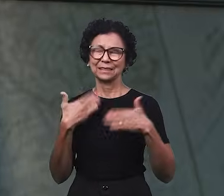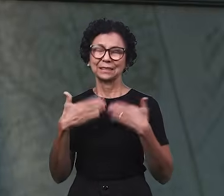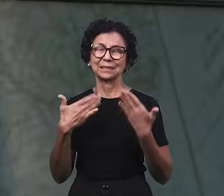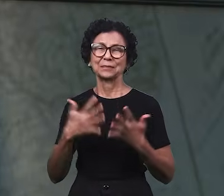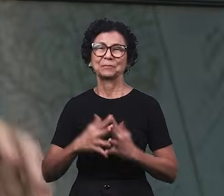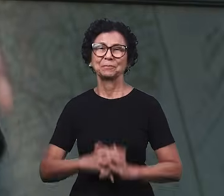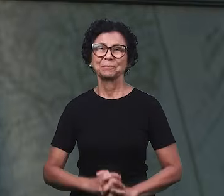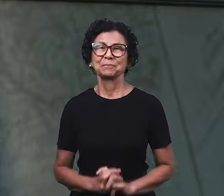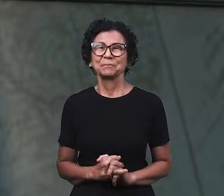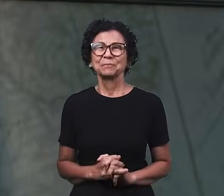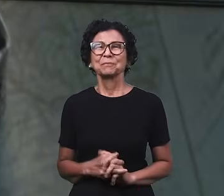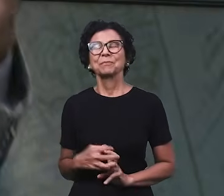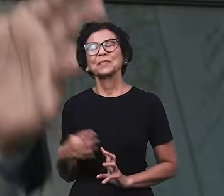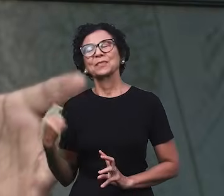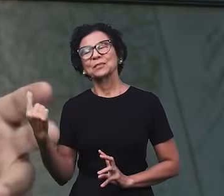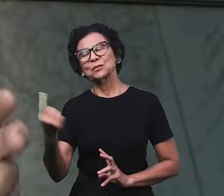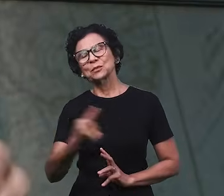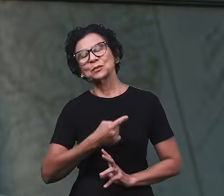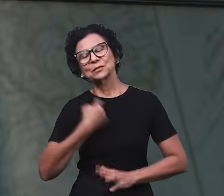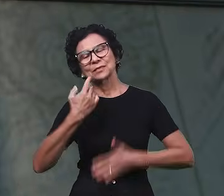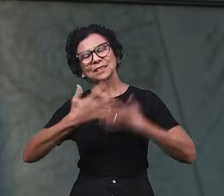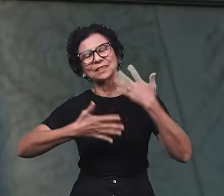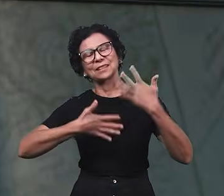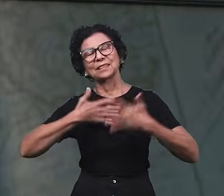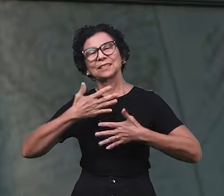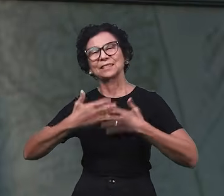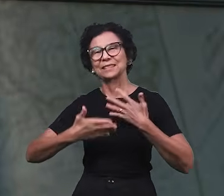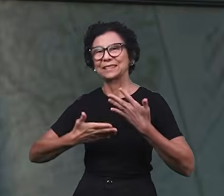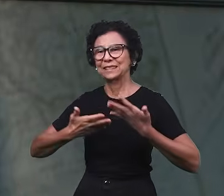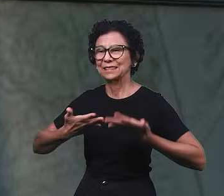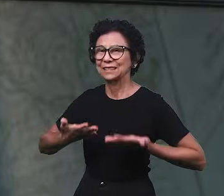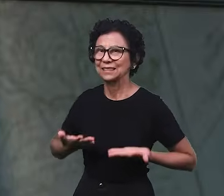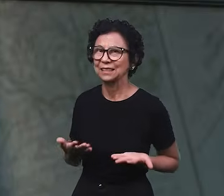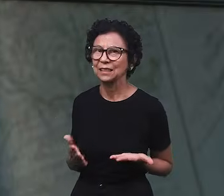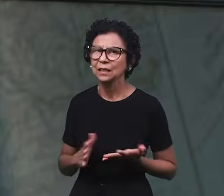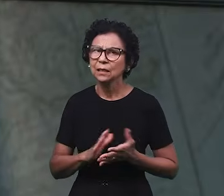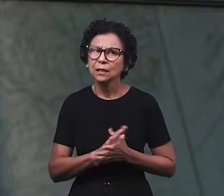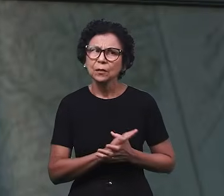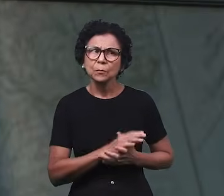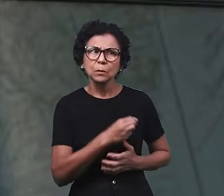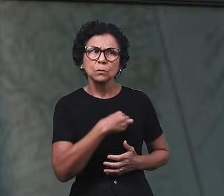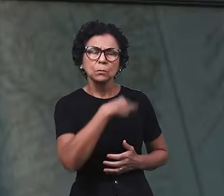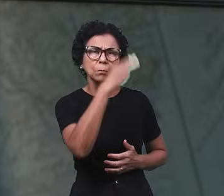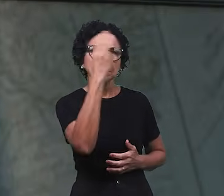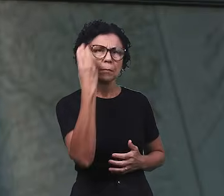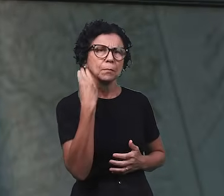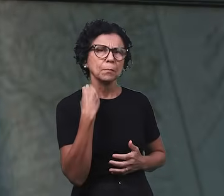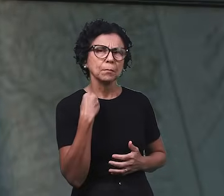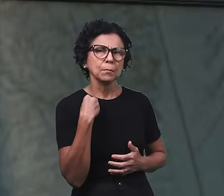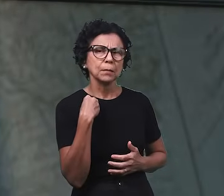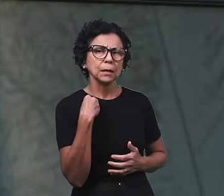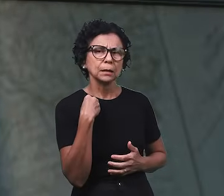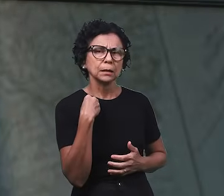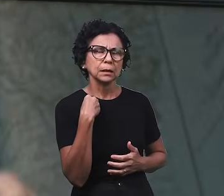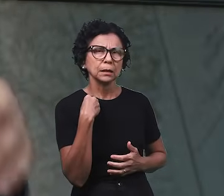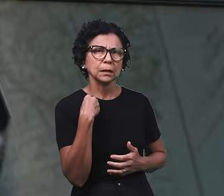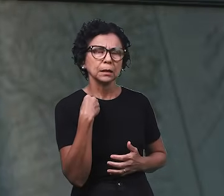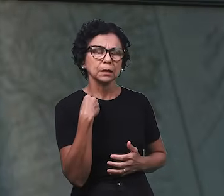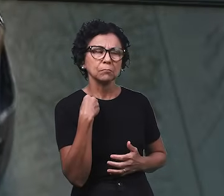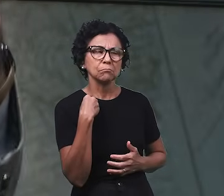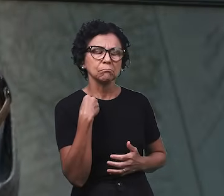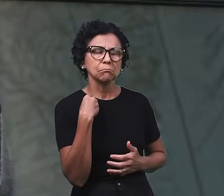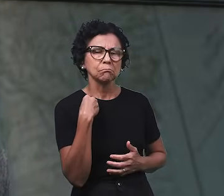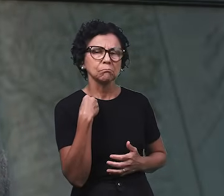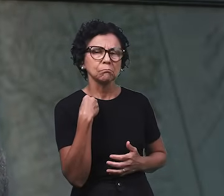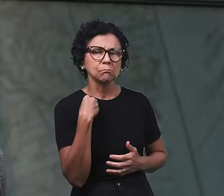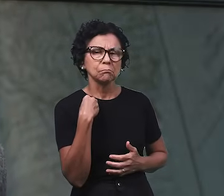detalhe. Todos alegres, né? Quando Maria ouviu aquilo, ela não